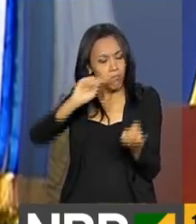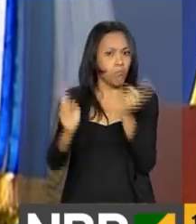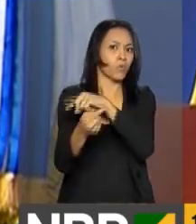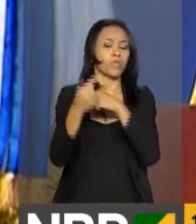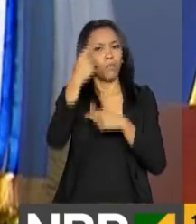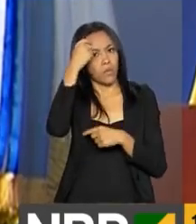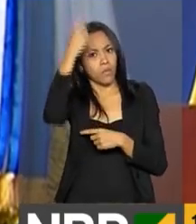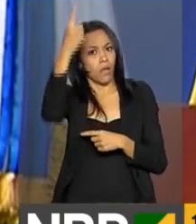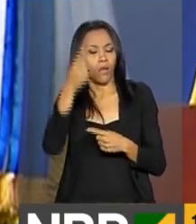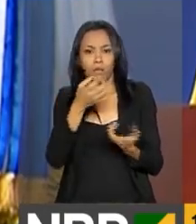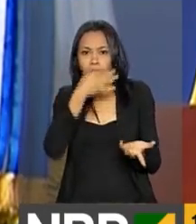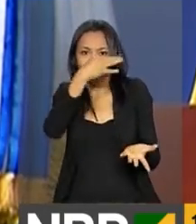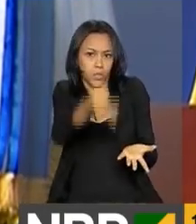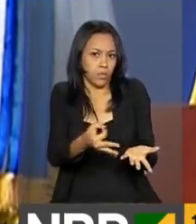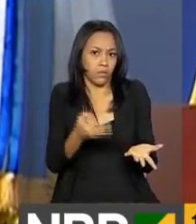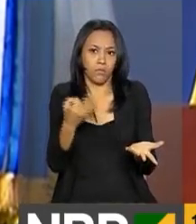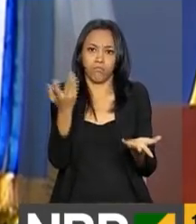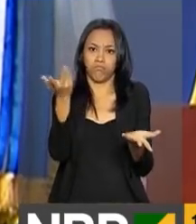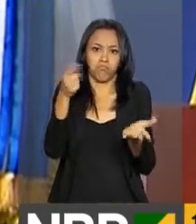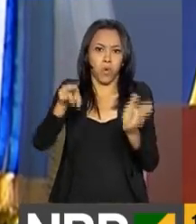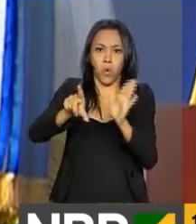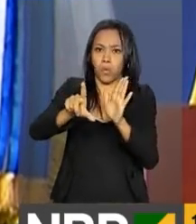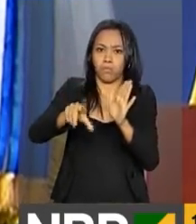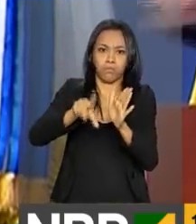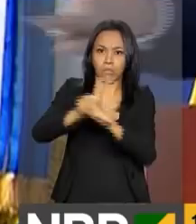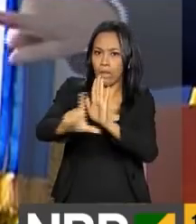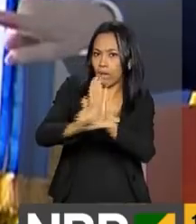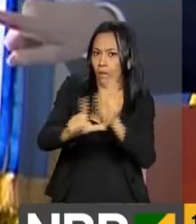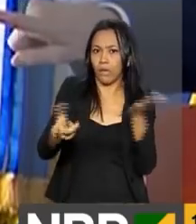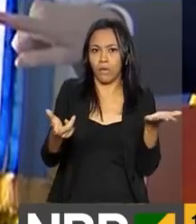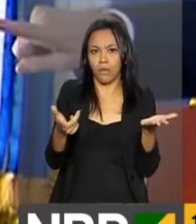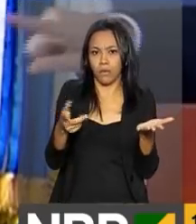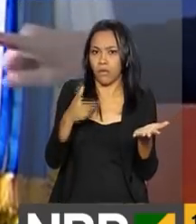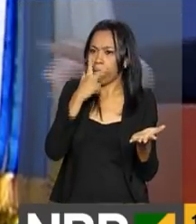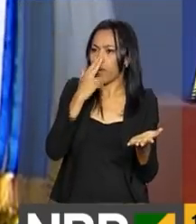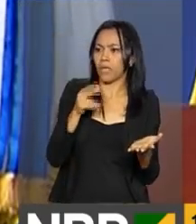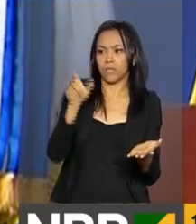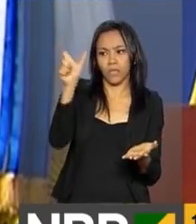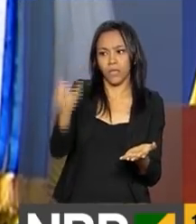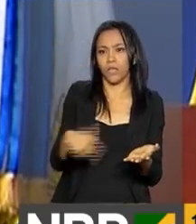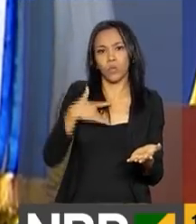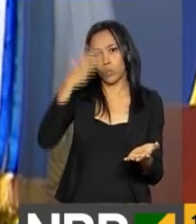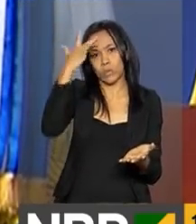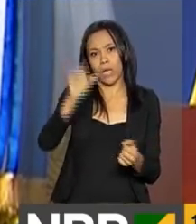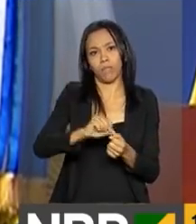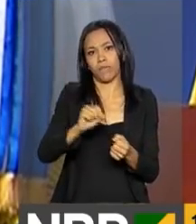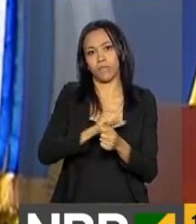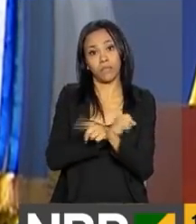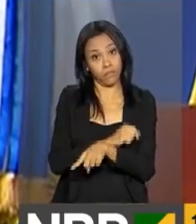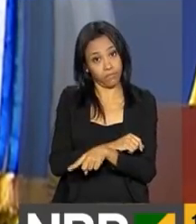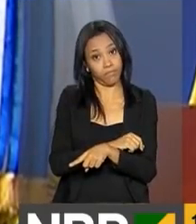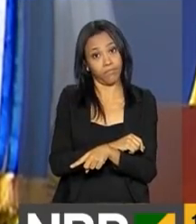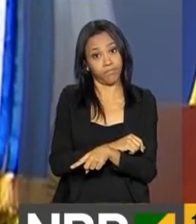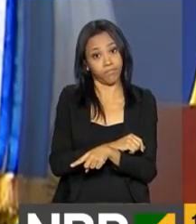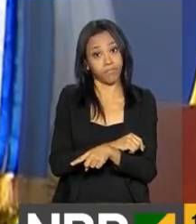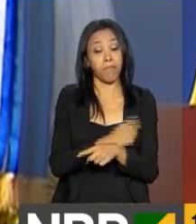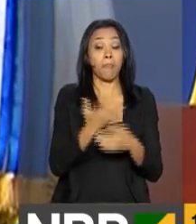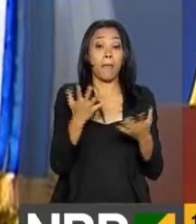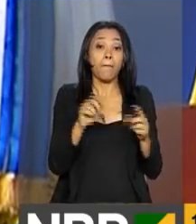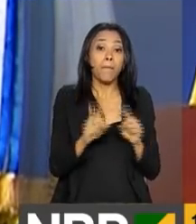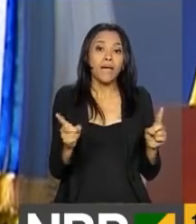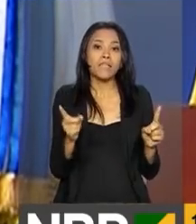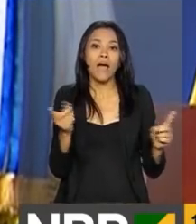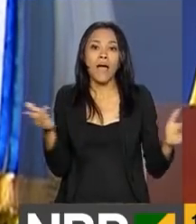pessoal, ou jurídica, ou científica, ou o que seja, é porque ele não se presta para o cargo que exerce. Mas, entretanto, a